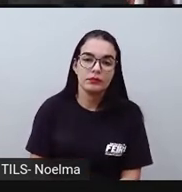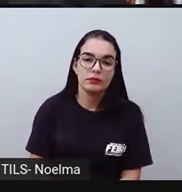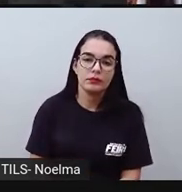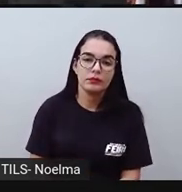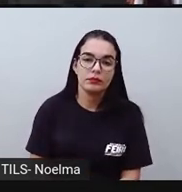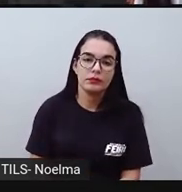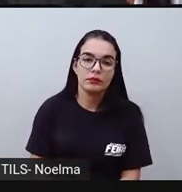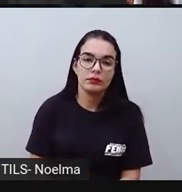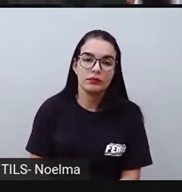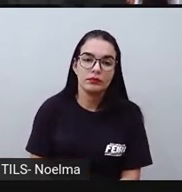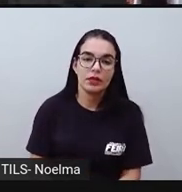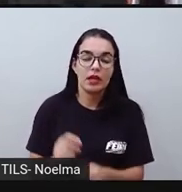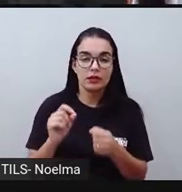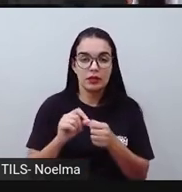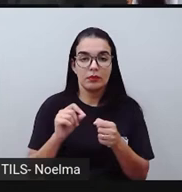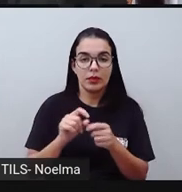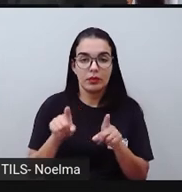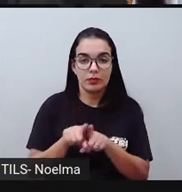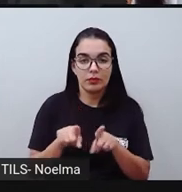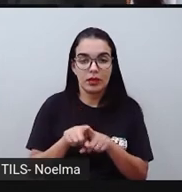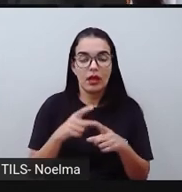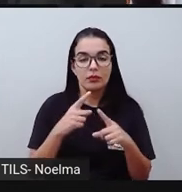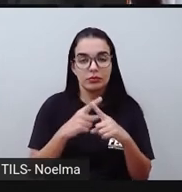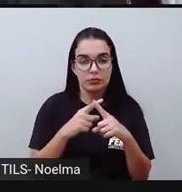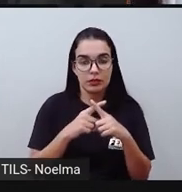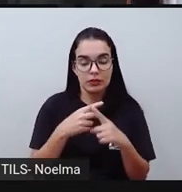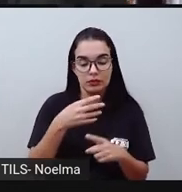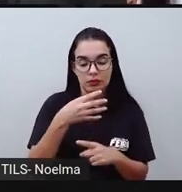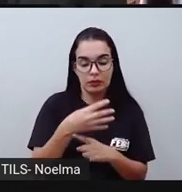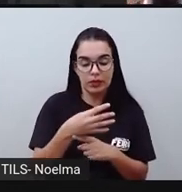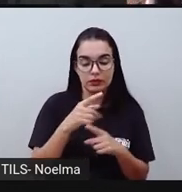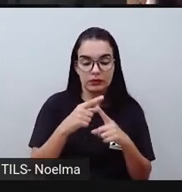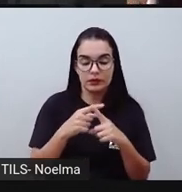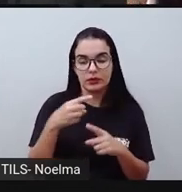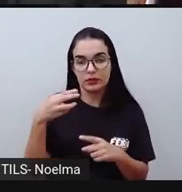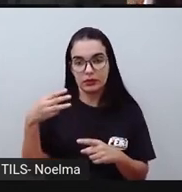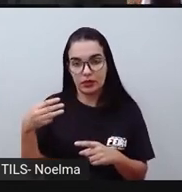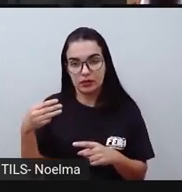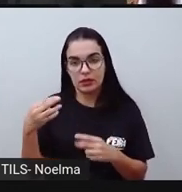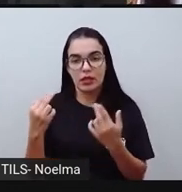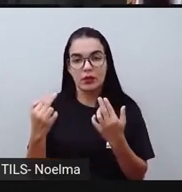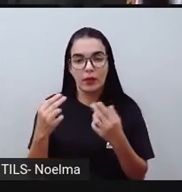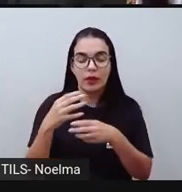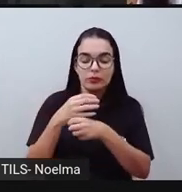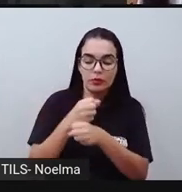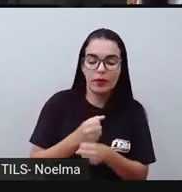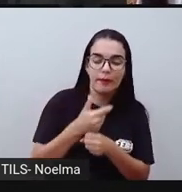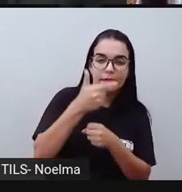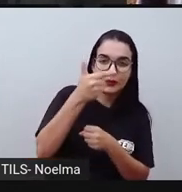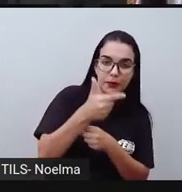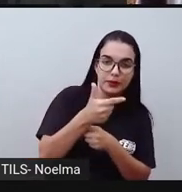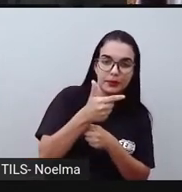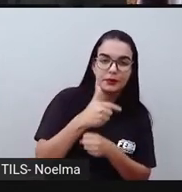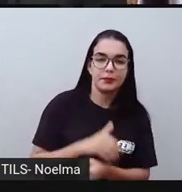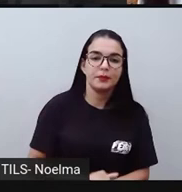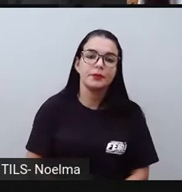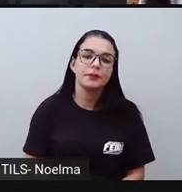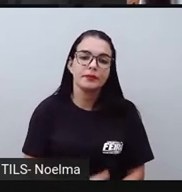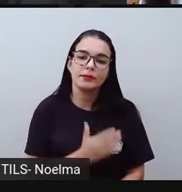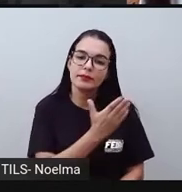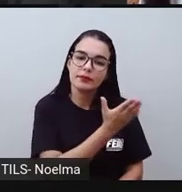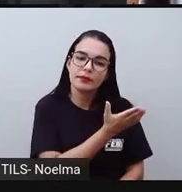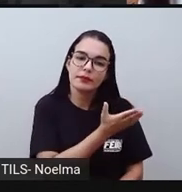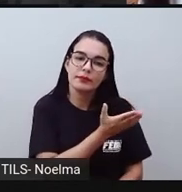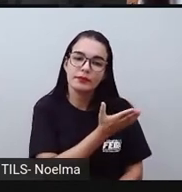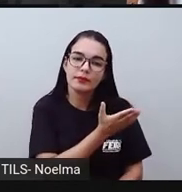cima. Então, faremos também a multiplicação de 4 vezes 3 e somaremos o 2. E